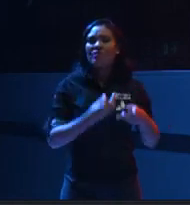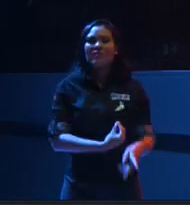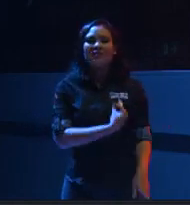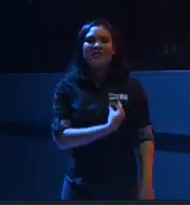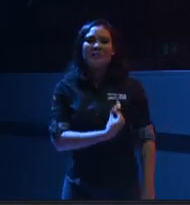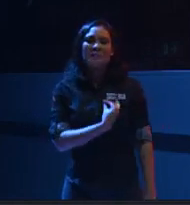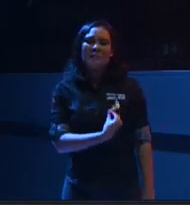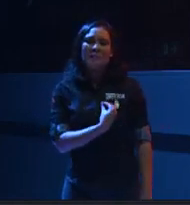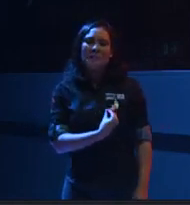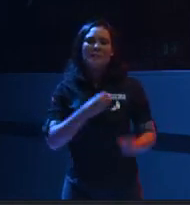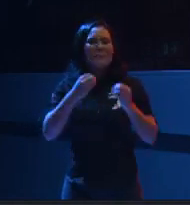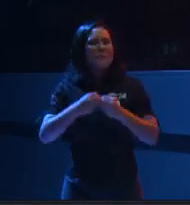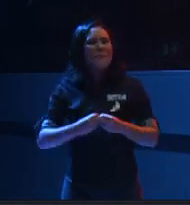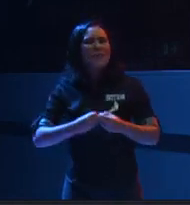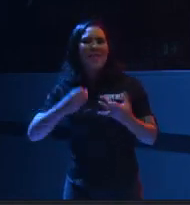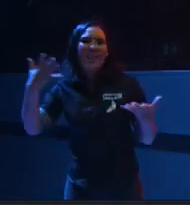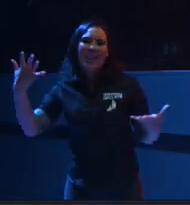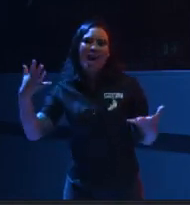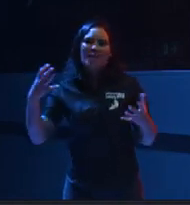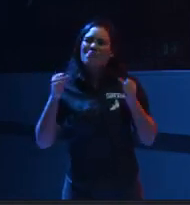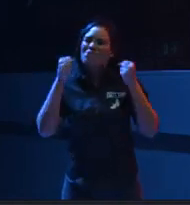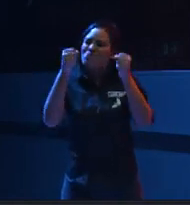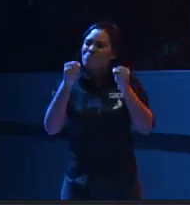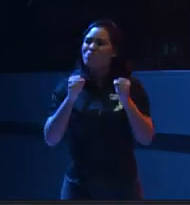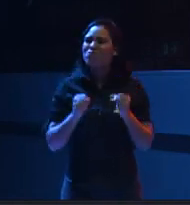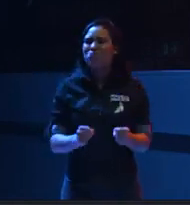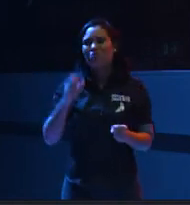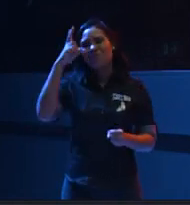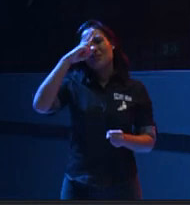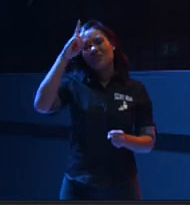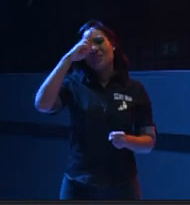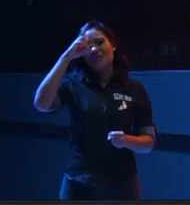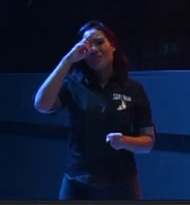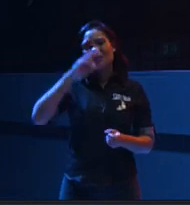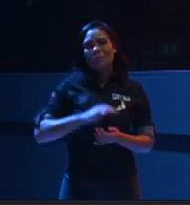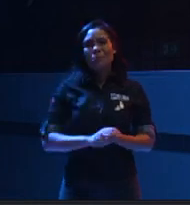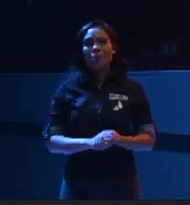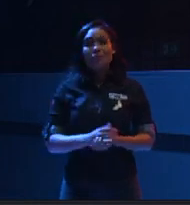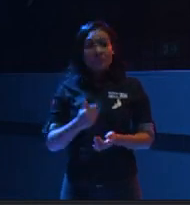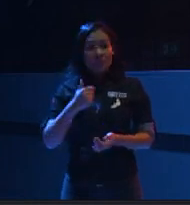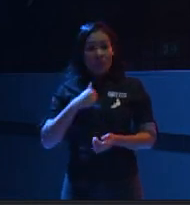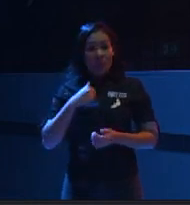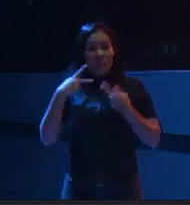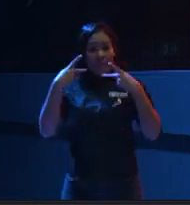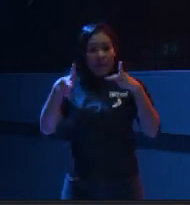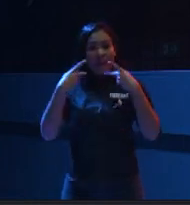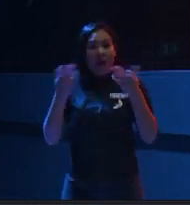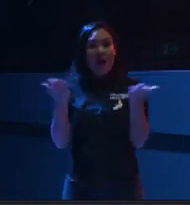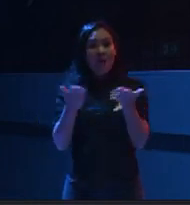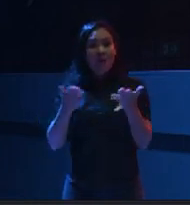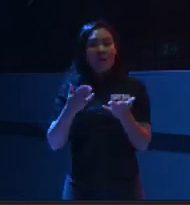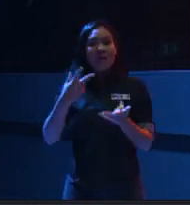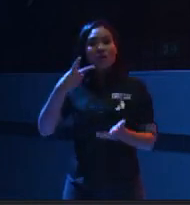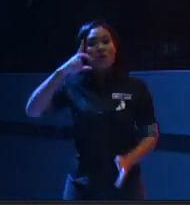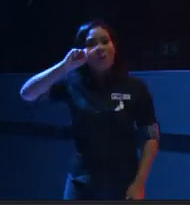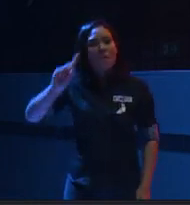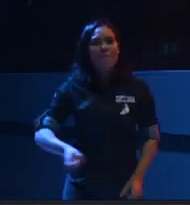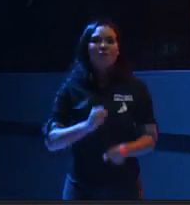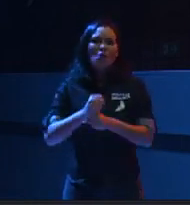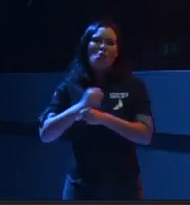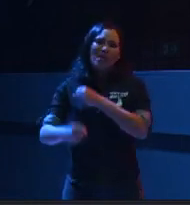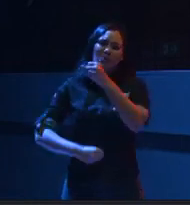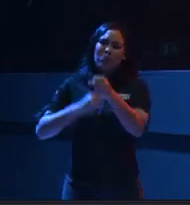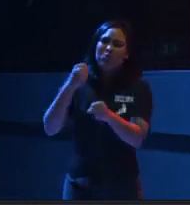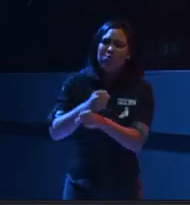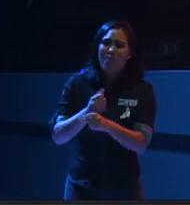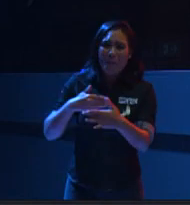dos maiores milagres da história e eu estou pregando aqui dois mil anos depois e falando para você desse